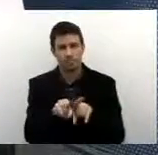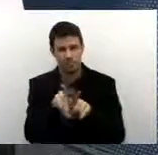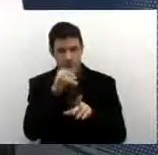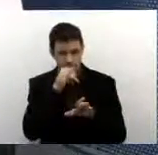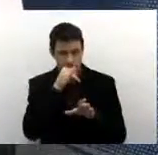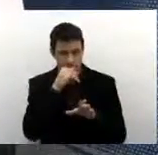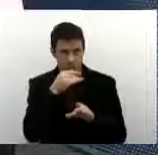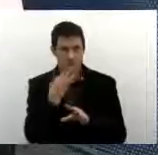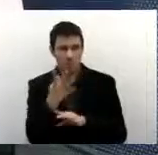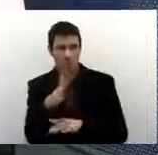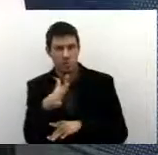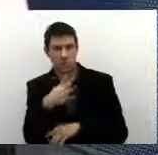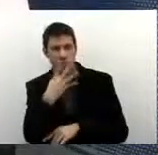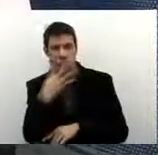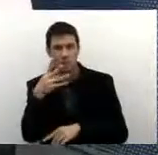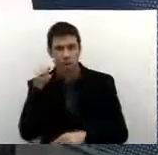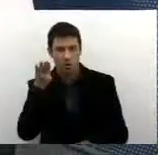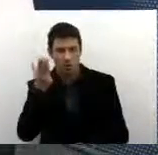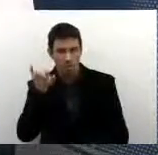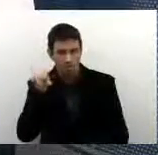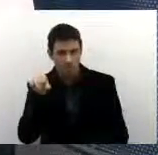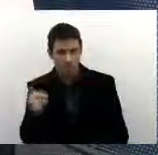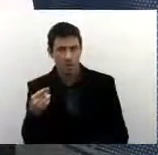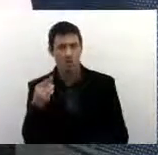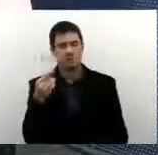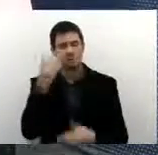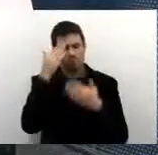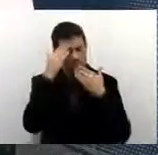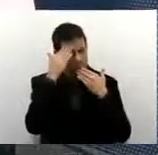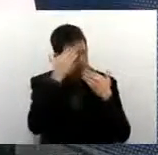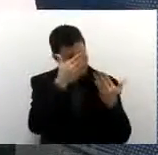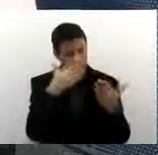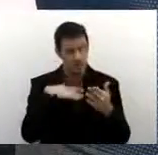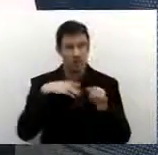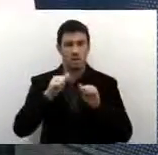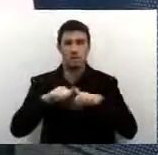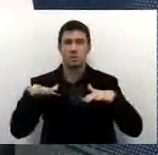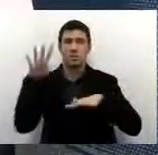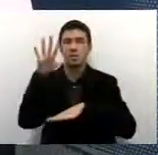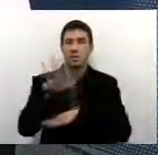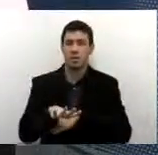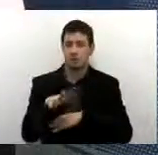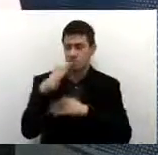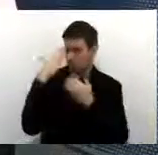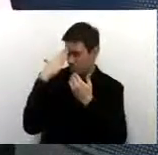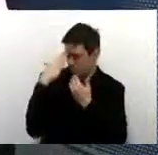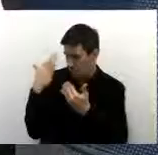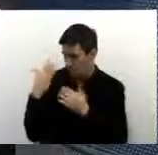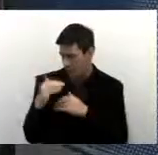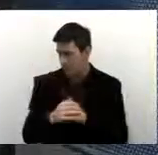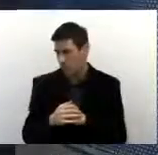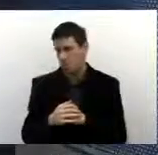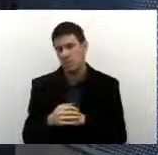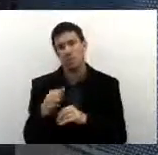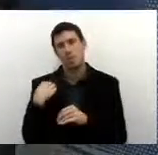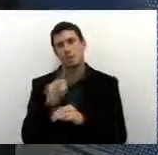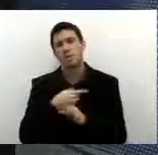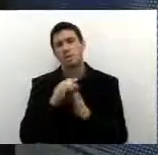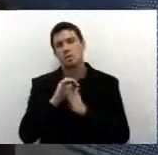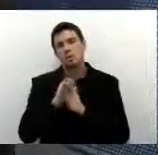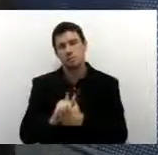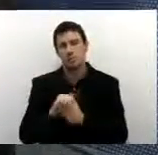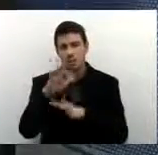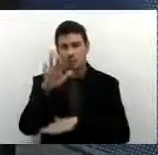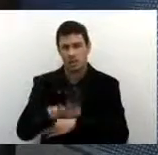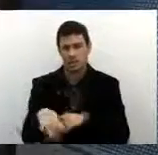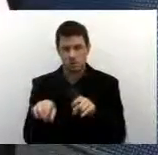de quase 4 bilhões e meio de reais. Obrigado, vereador, por falar com a TV Câmara, até a sessão à tarde, hein? Muito obrigado, nos acompanha à tarde também, que a tarde